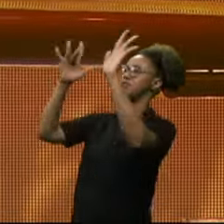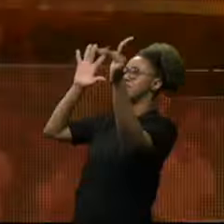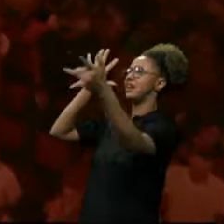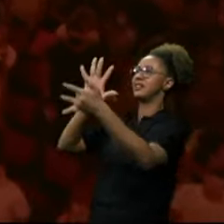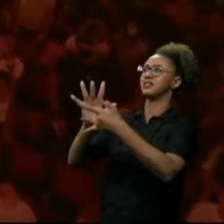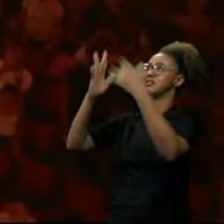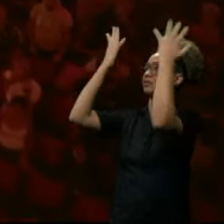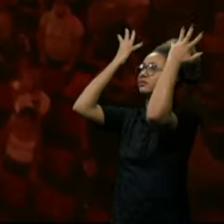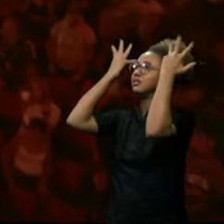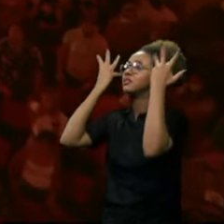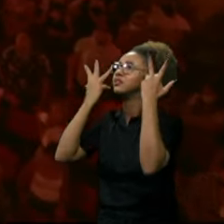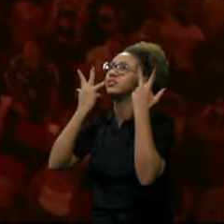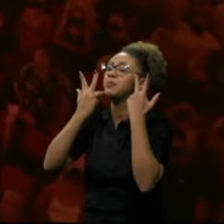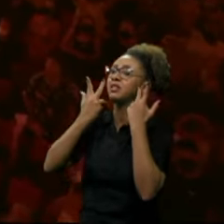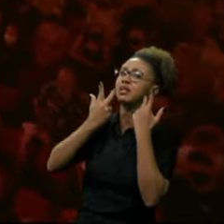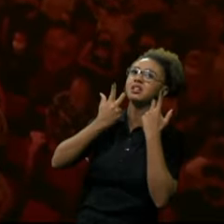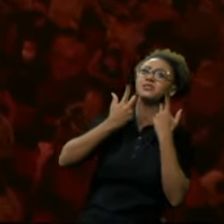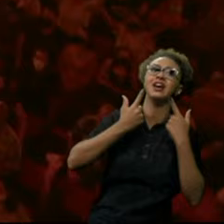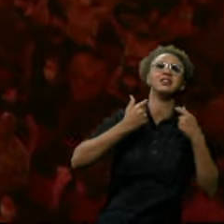E aí